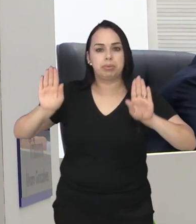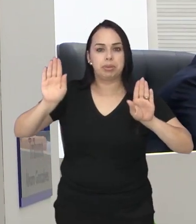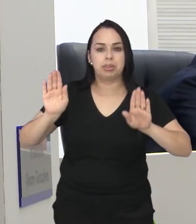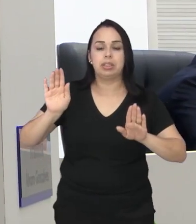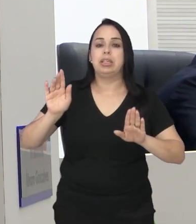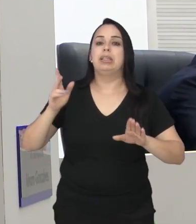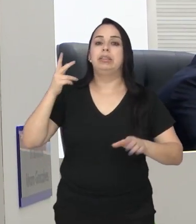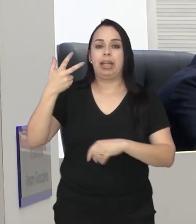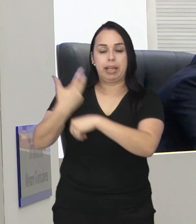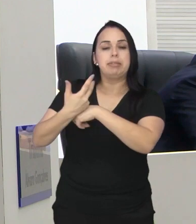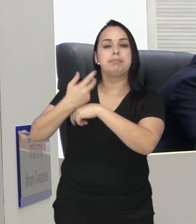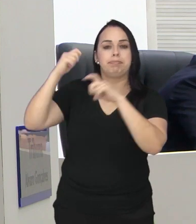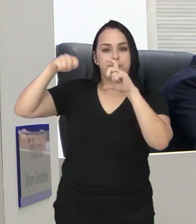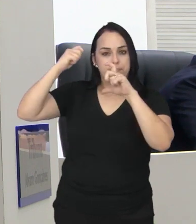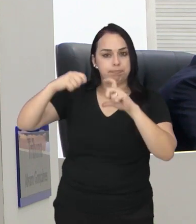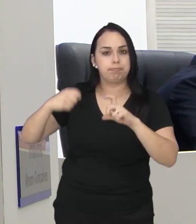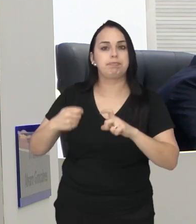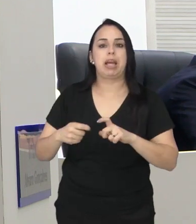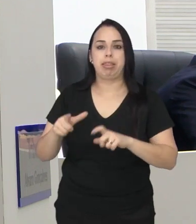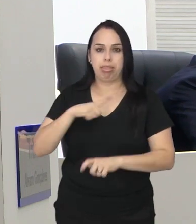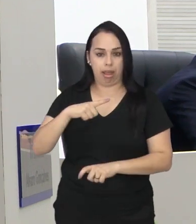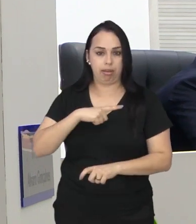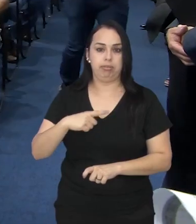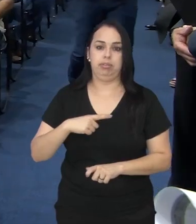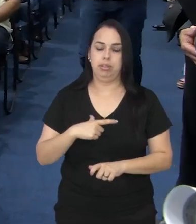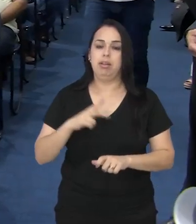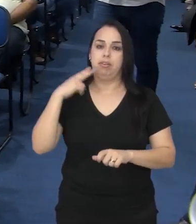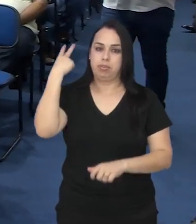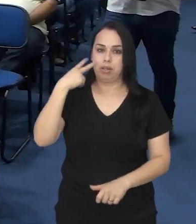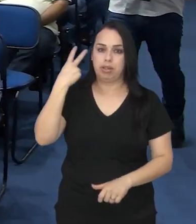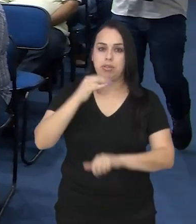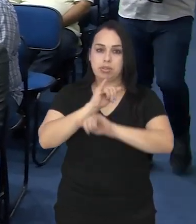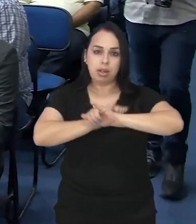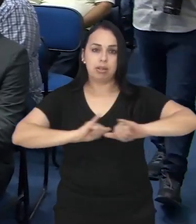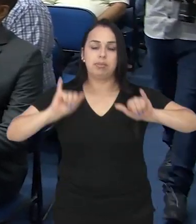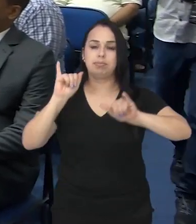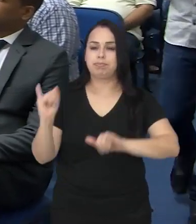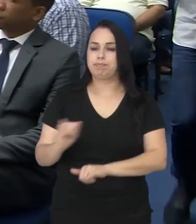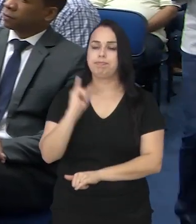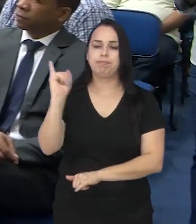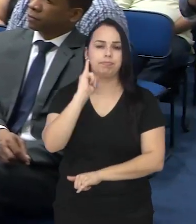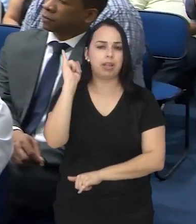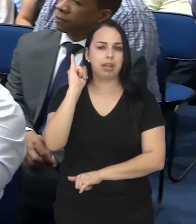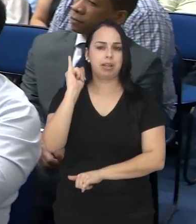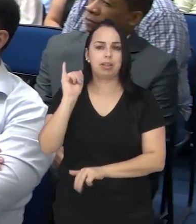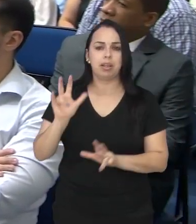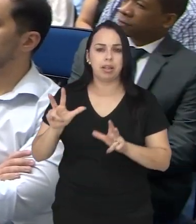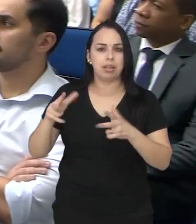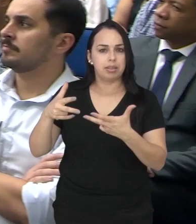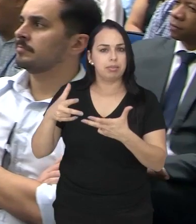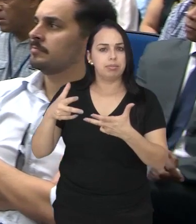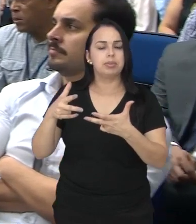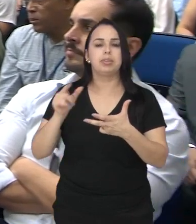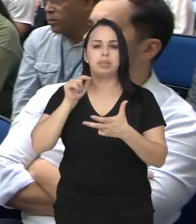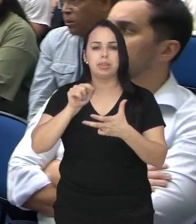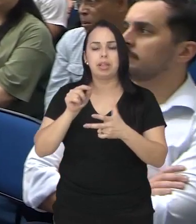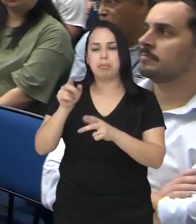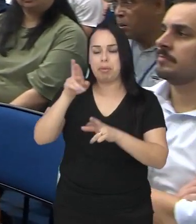incluir gravações de som e imagem no processo. Os vereadores reforçam a importância